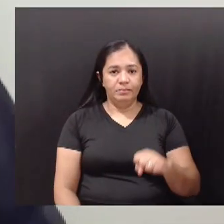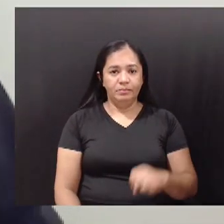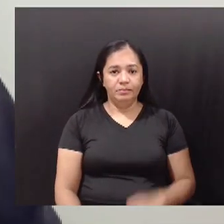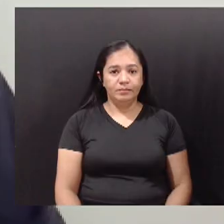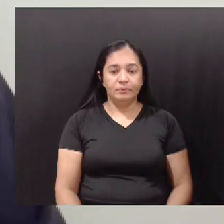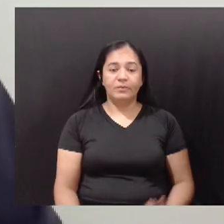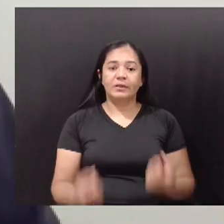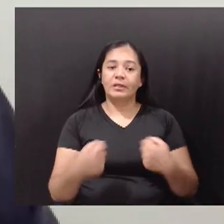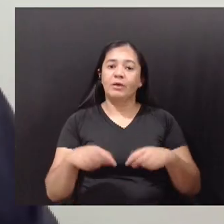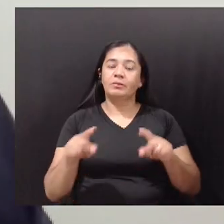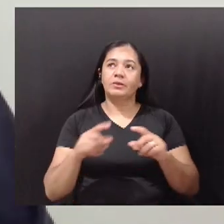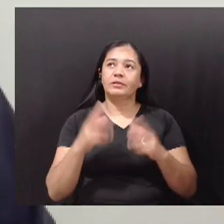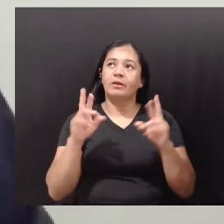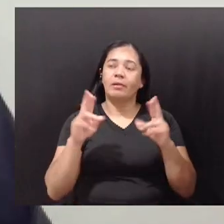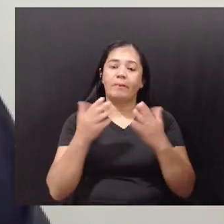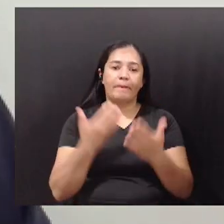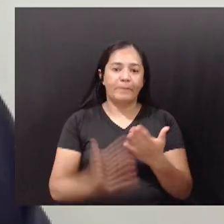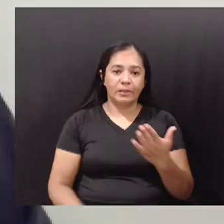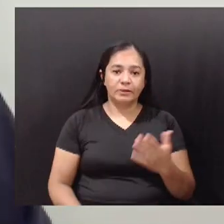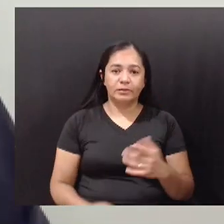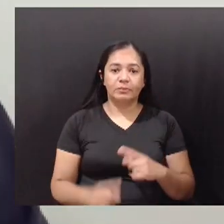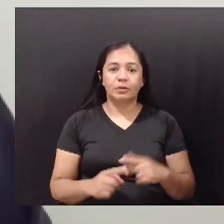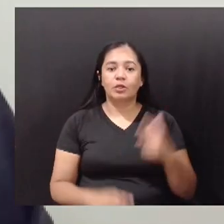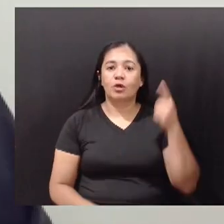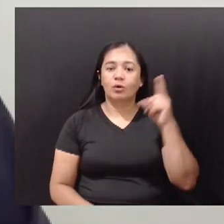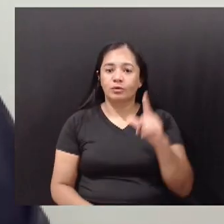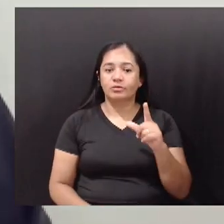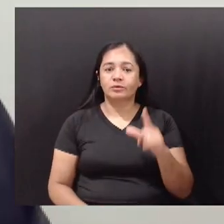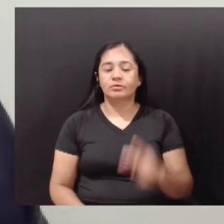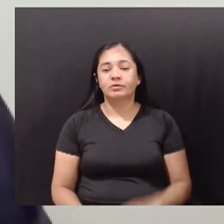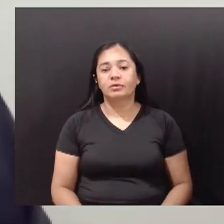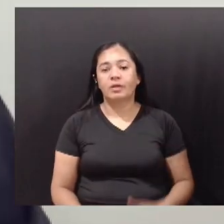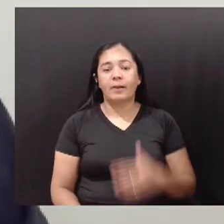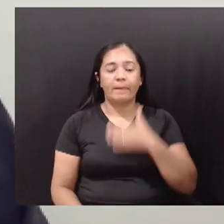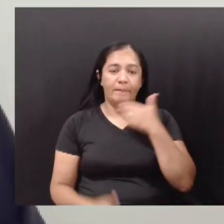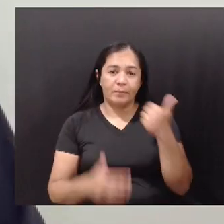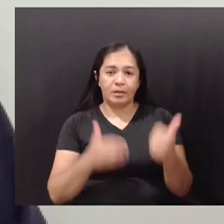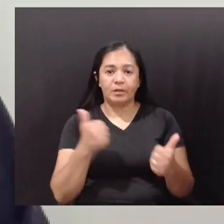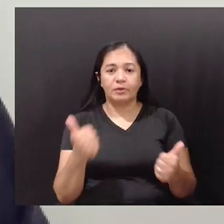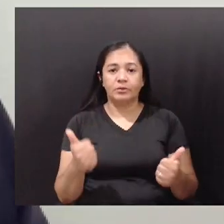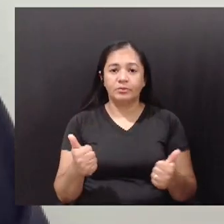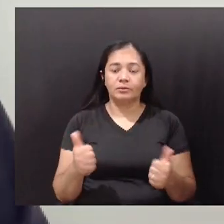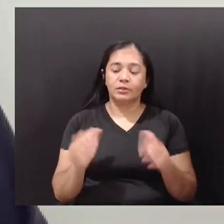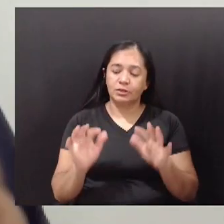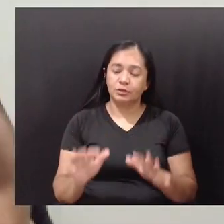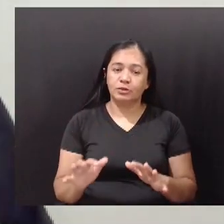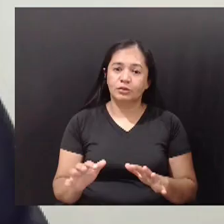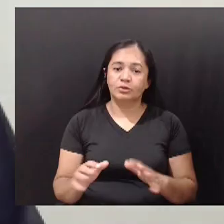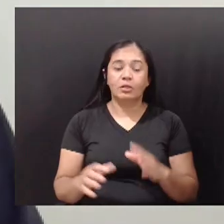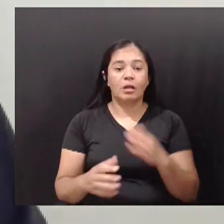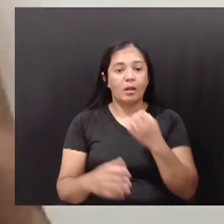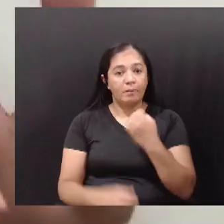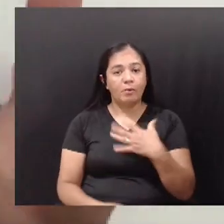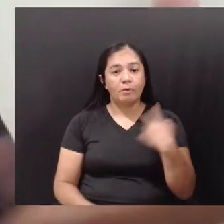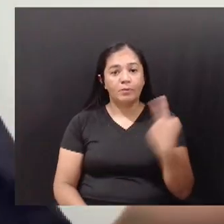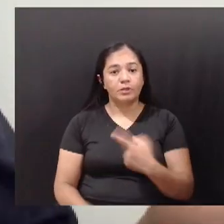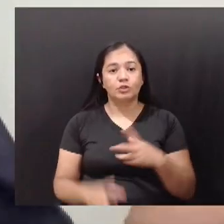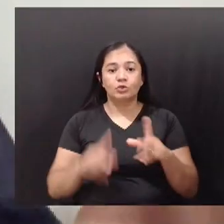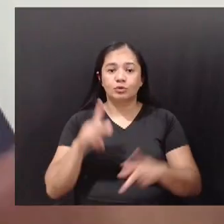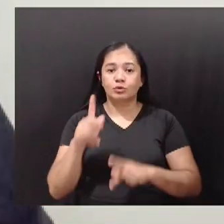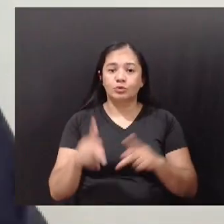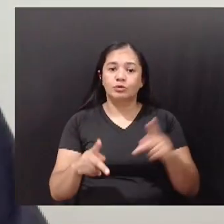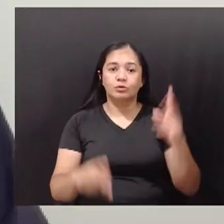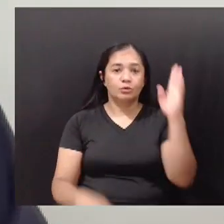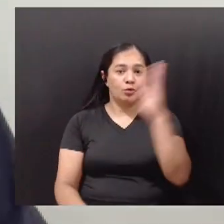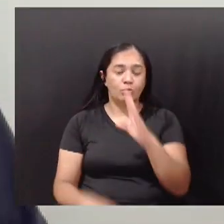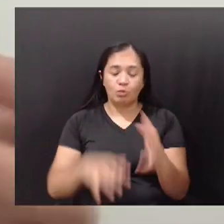que vai conseguir reverter a situação, melhorar a situação, que isso vai nos trazer um benefício muito grande para toda a população, para mundial.